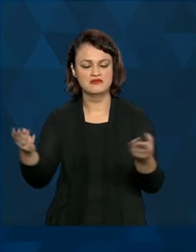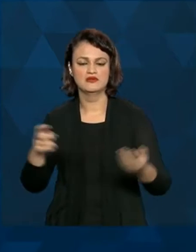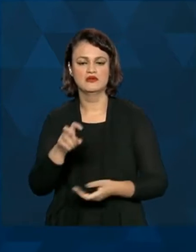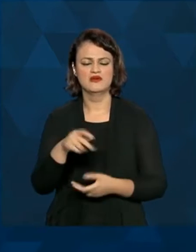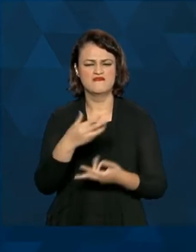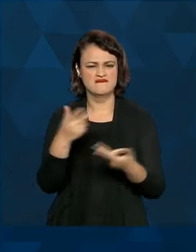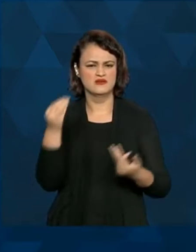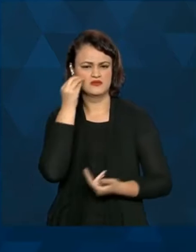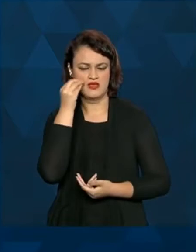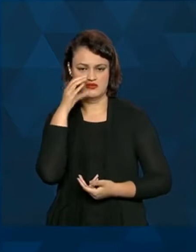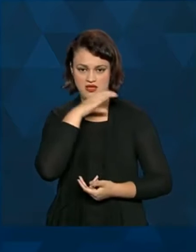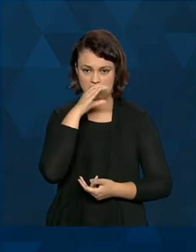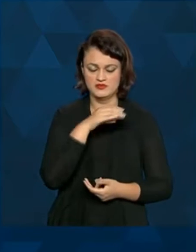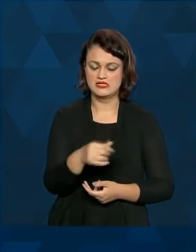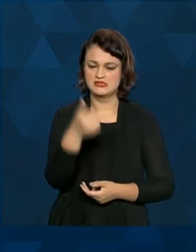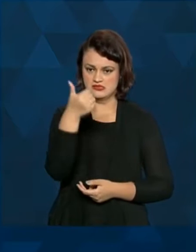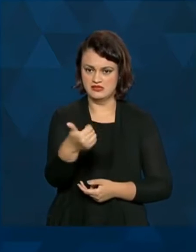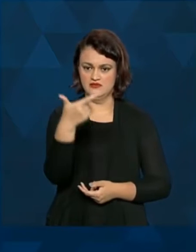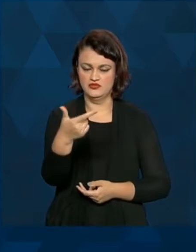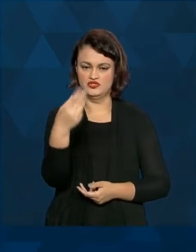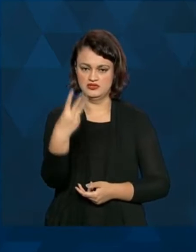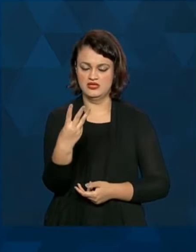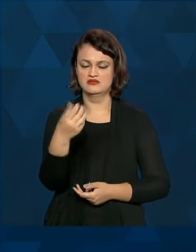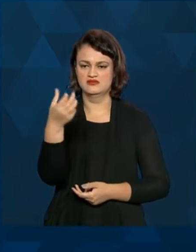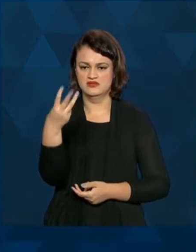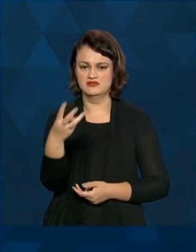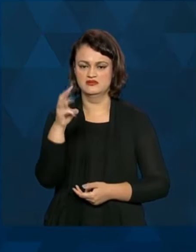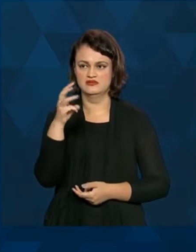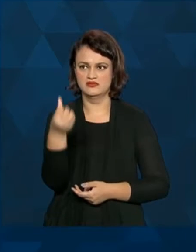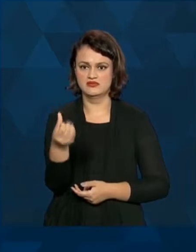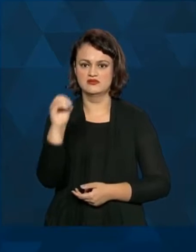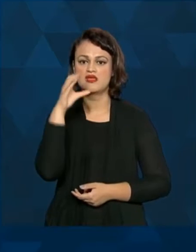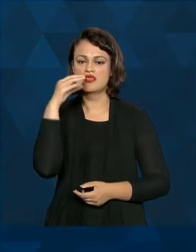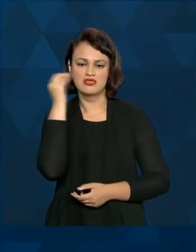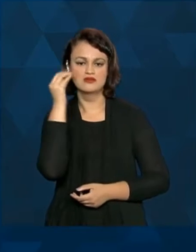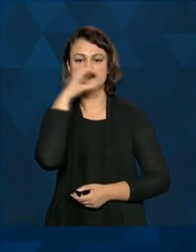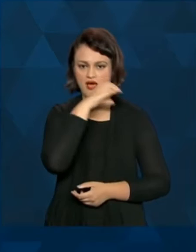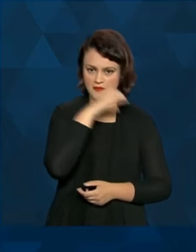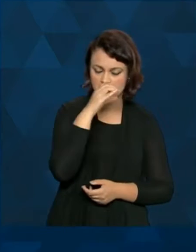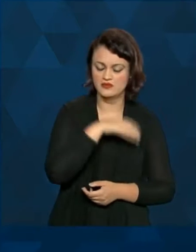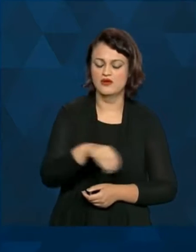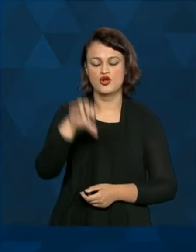214.248 testes, sendo 123.360 rápidos,